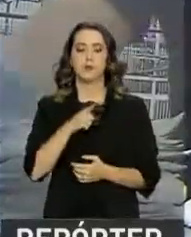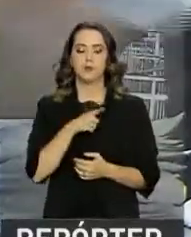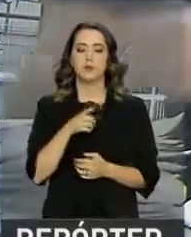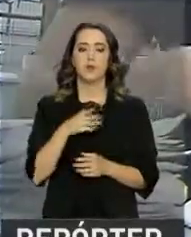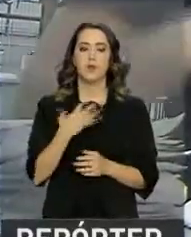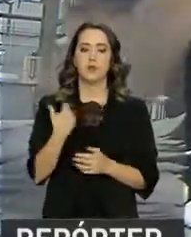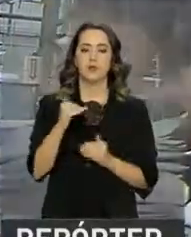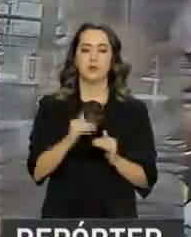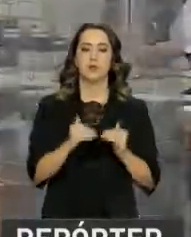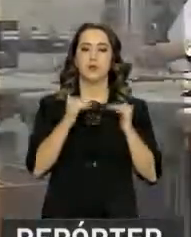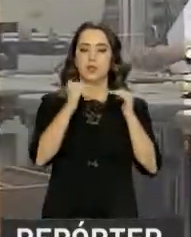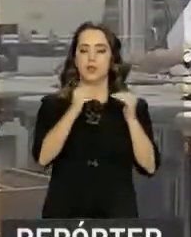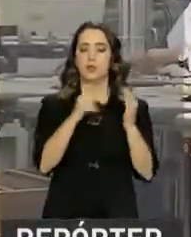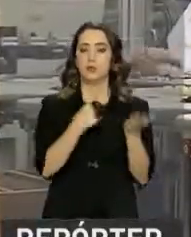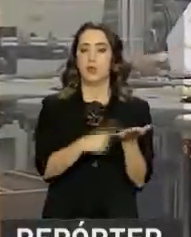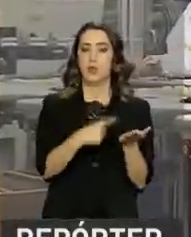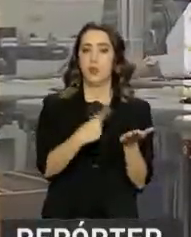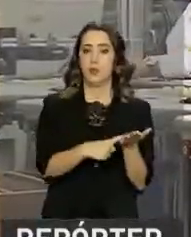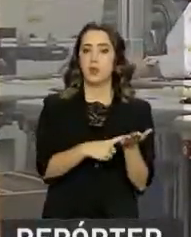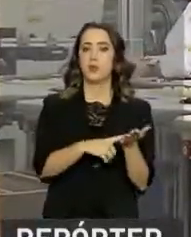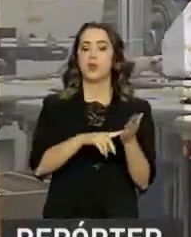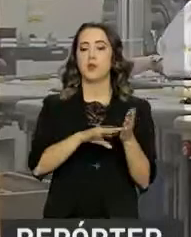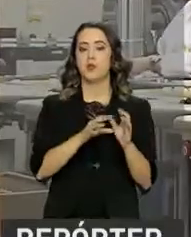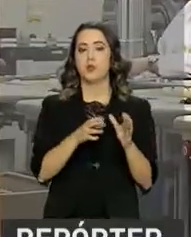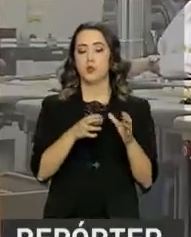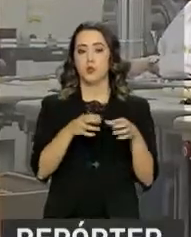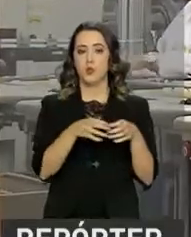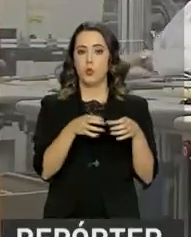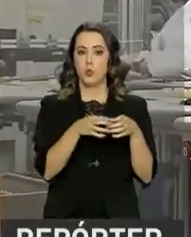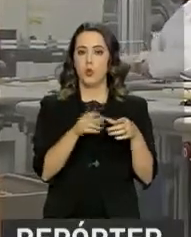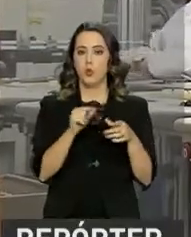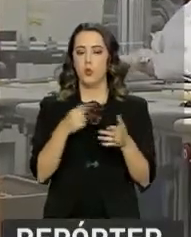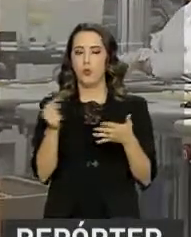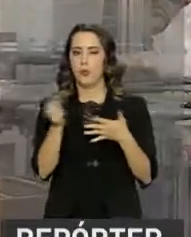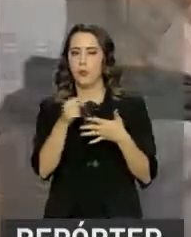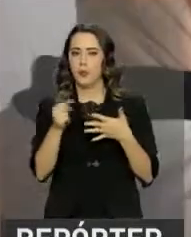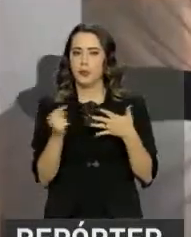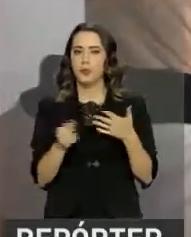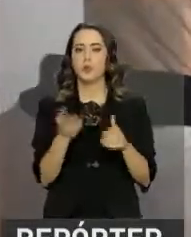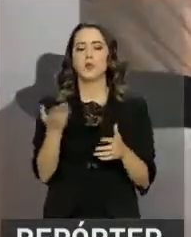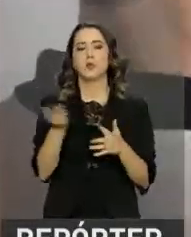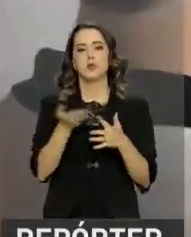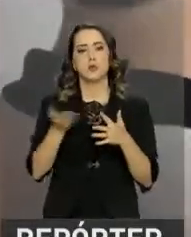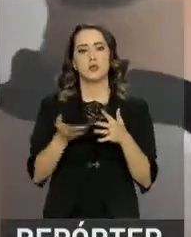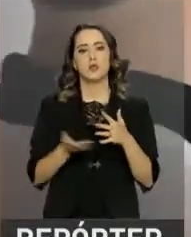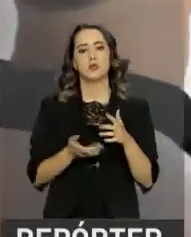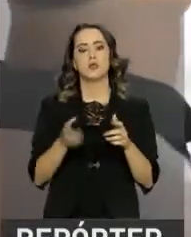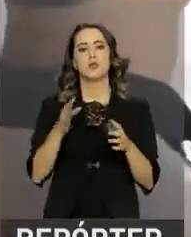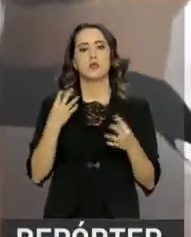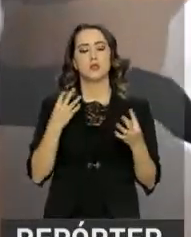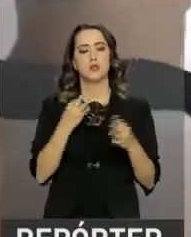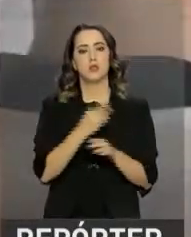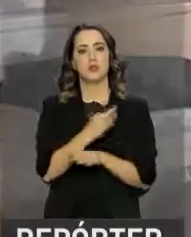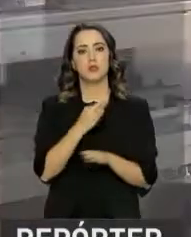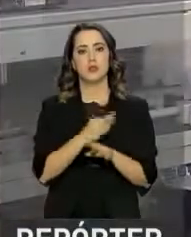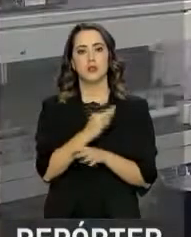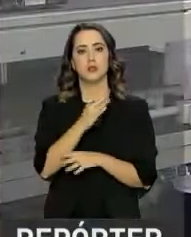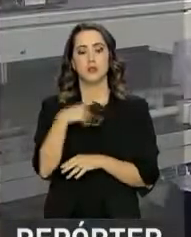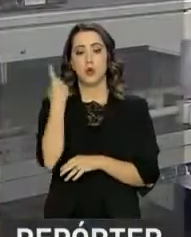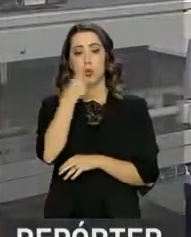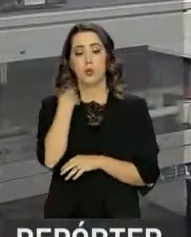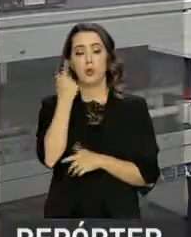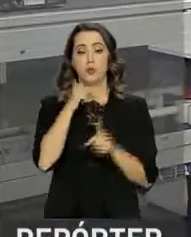a prevalência do que for acertado no acordo coletivo em pontos como parcelamento de férias e flexibilização da